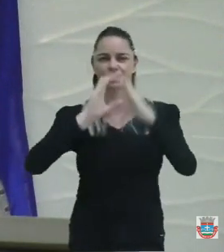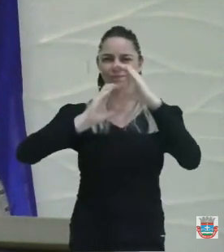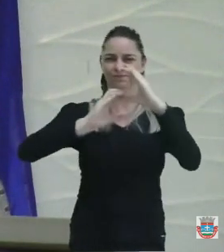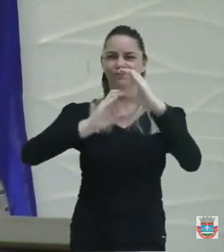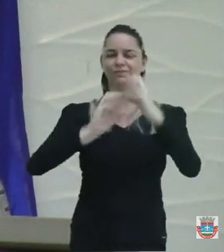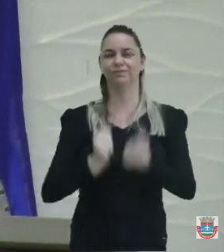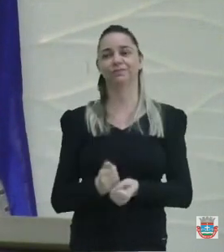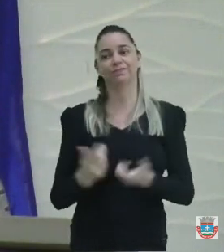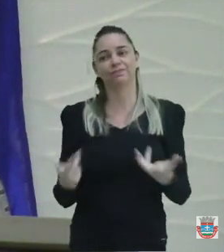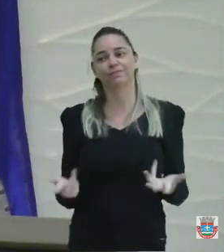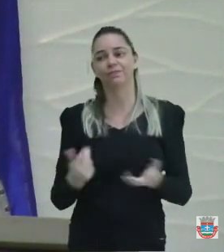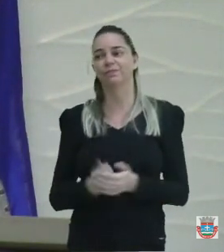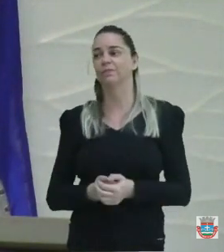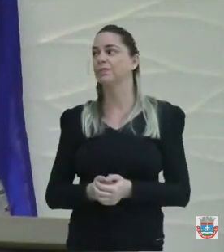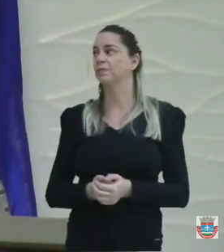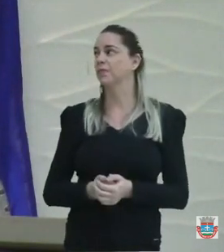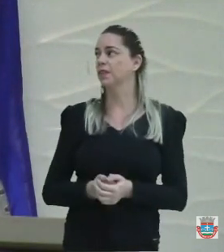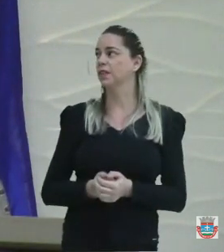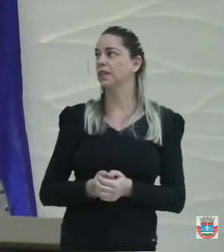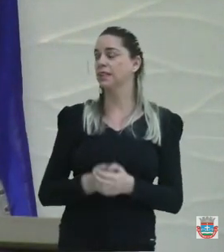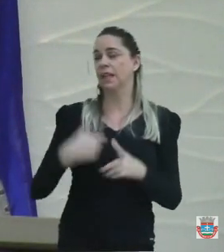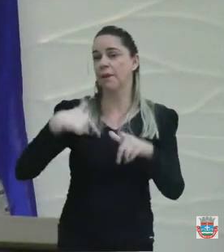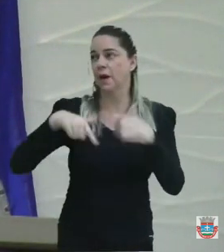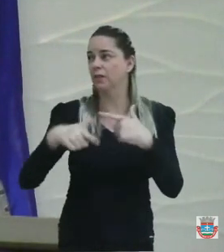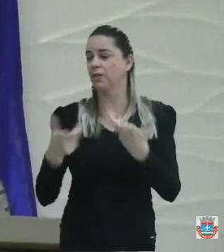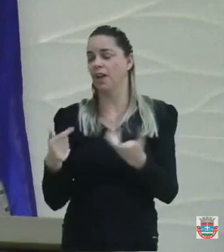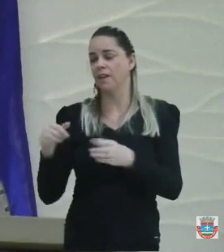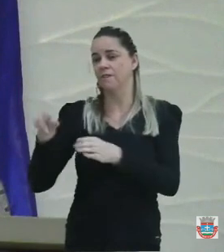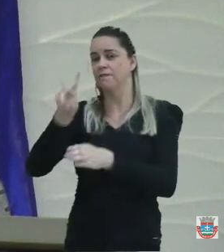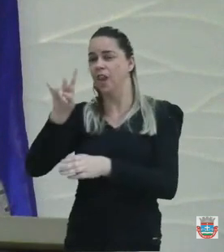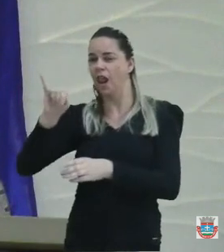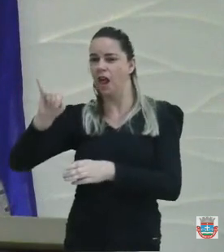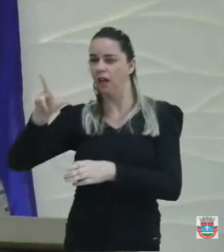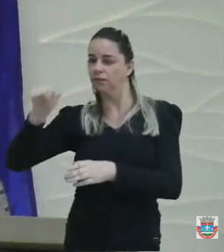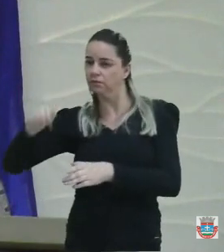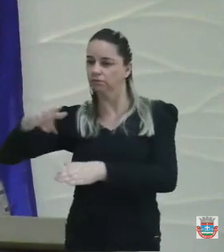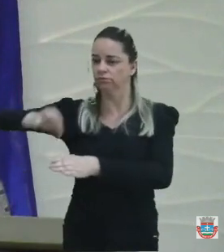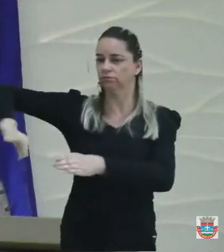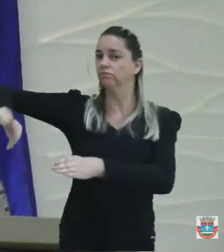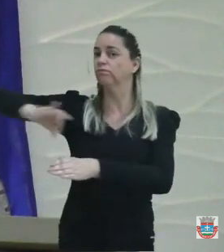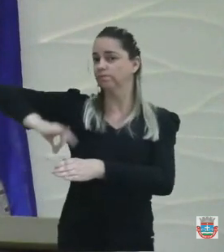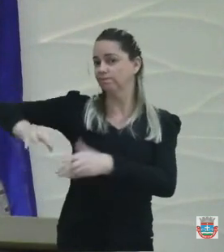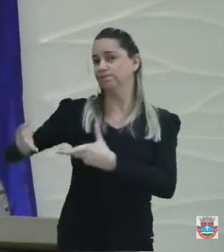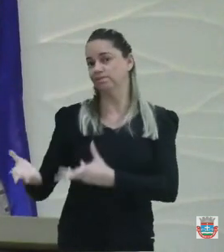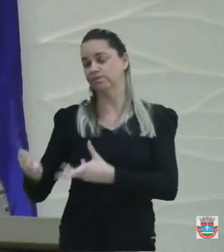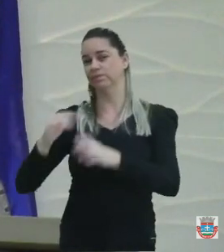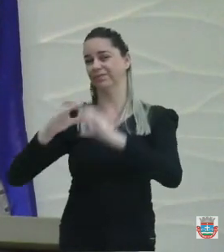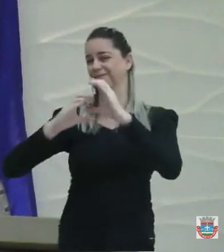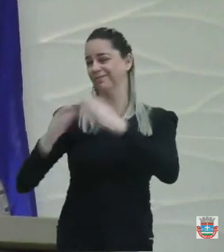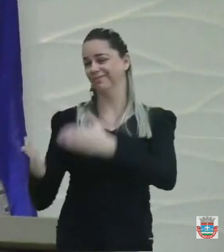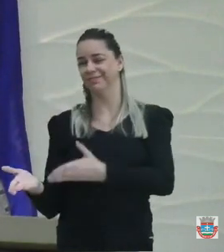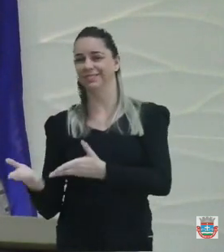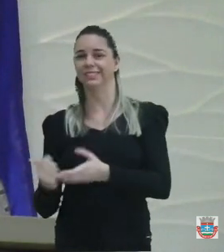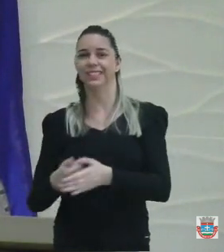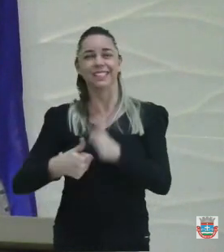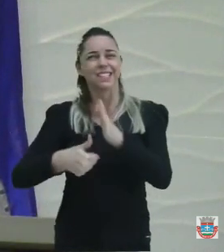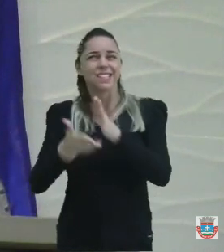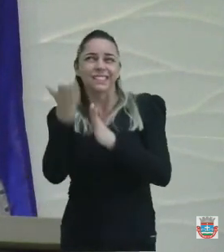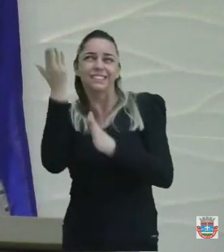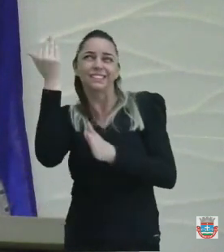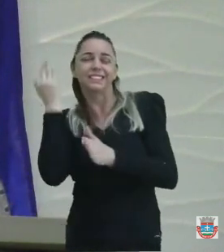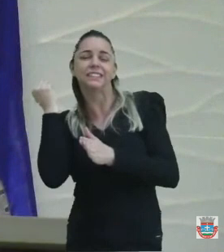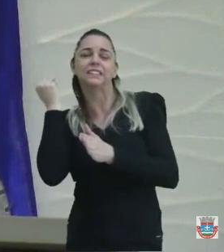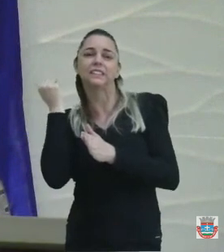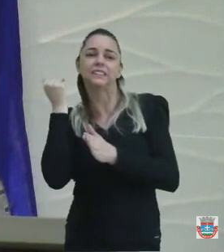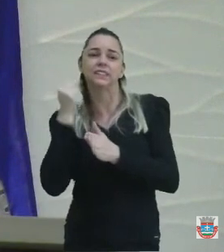Compesa, e sim com os trabalhos da Compesa lá na Vila do Espírito Santo, porque desde dezembro que a adutora